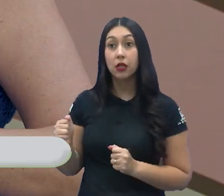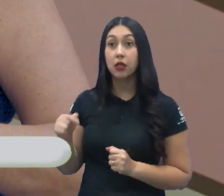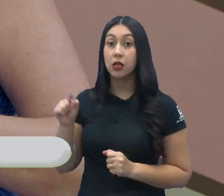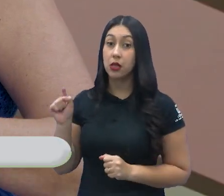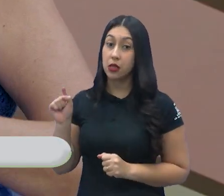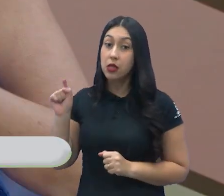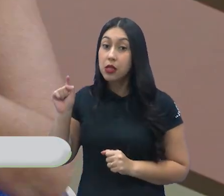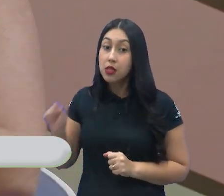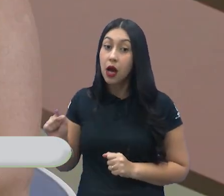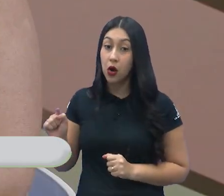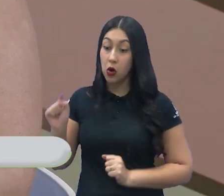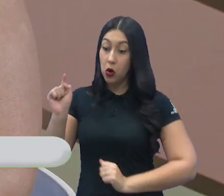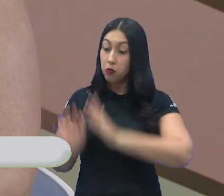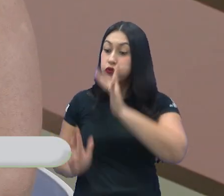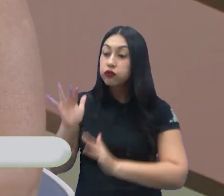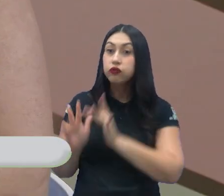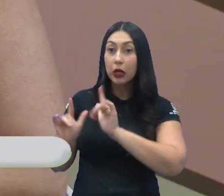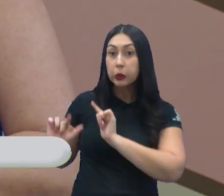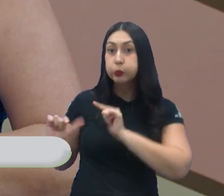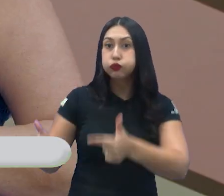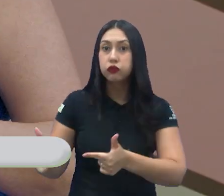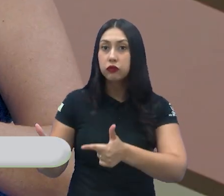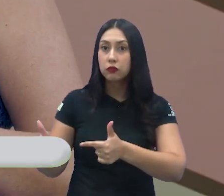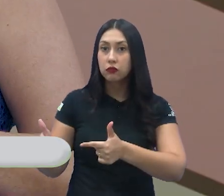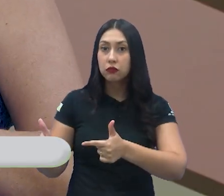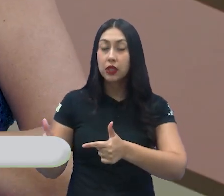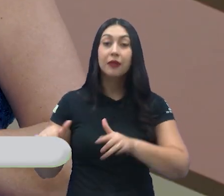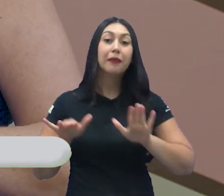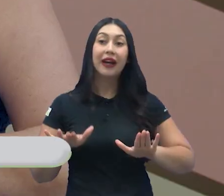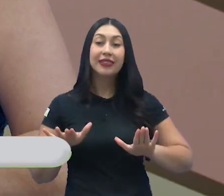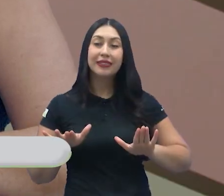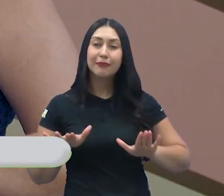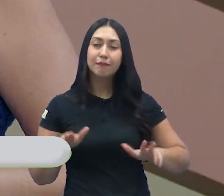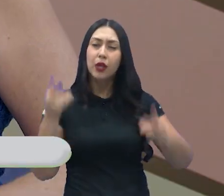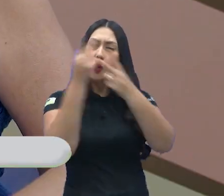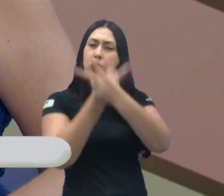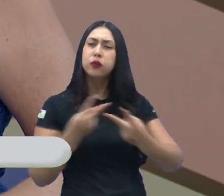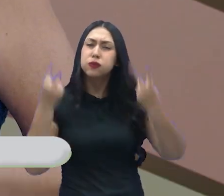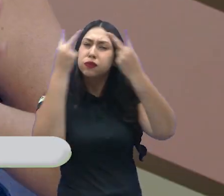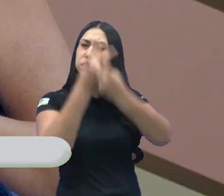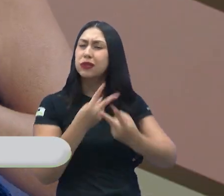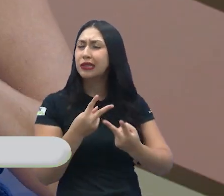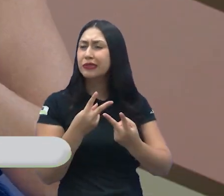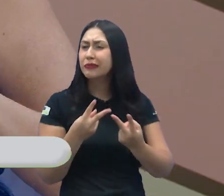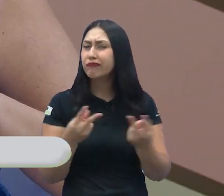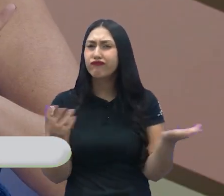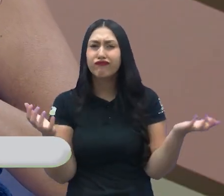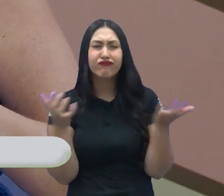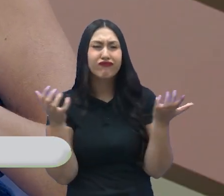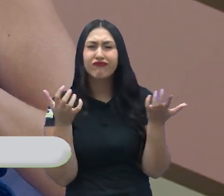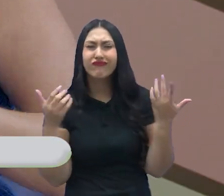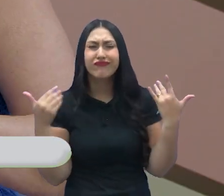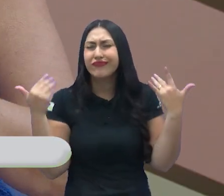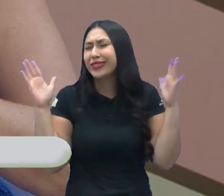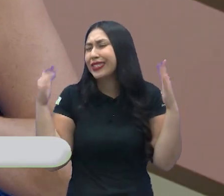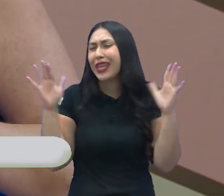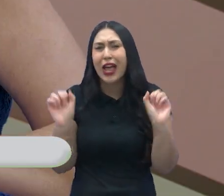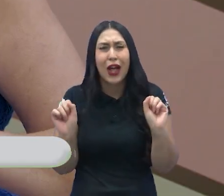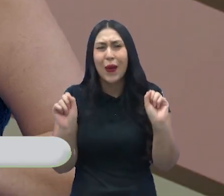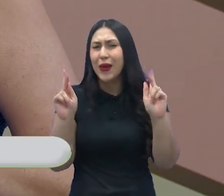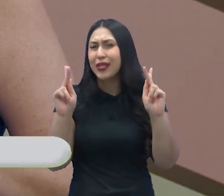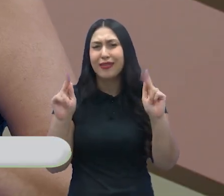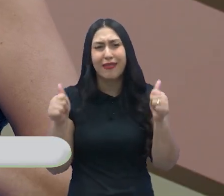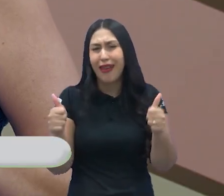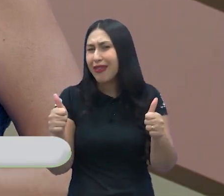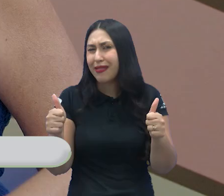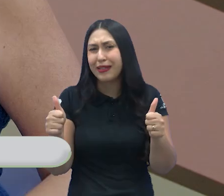tem uma ação no mundo muito forte, o sanguíneo, aquilo não o afeta tanto. Tudo bem, tá tudo